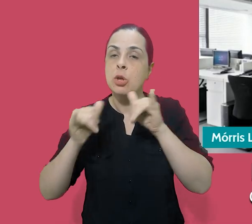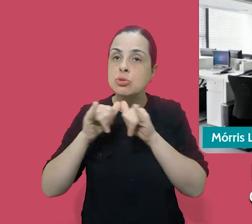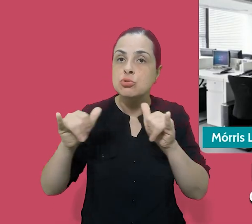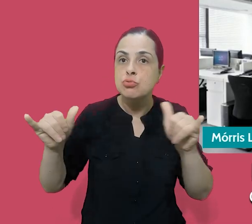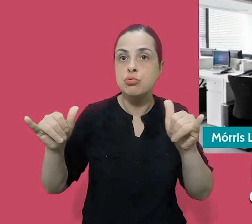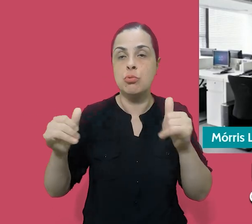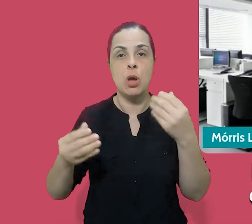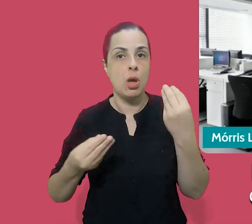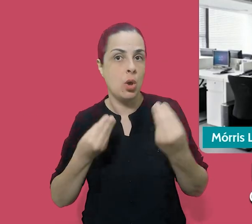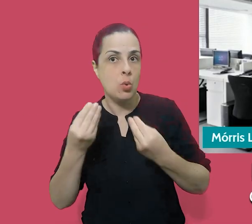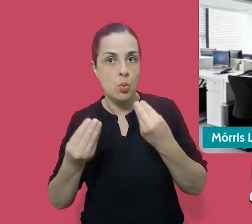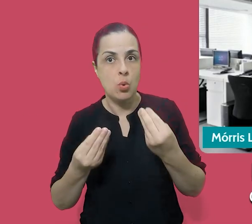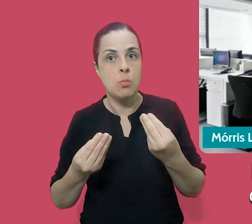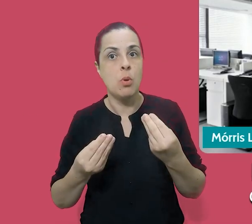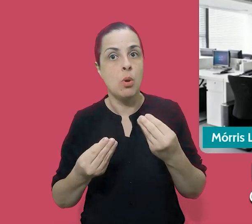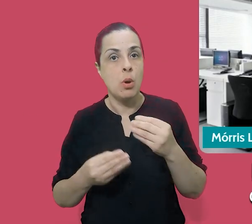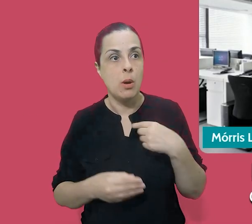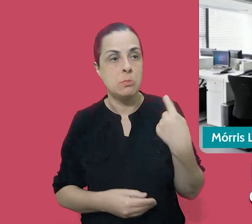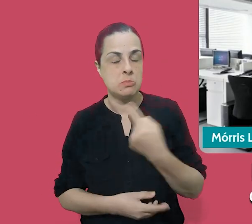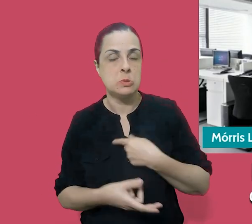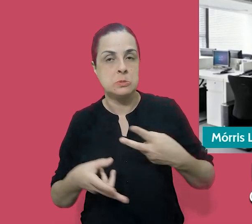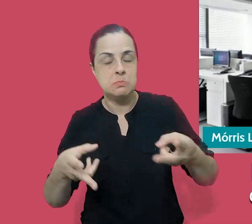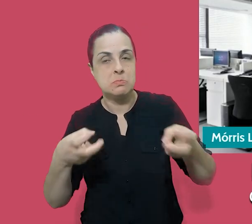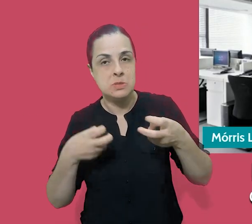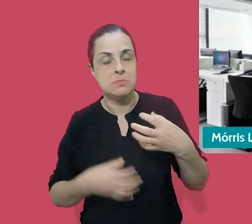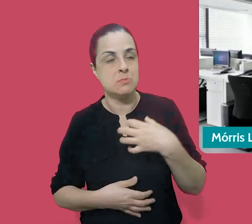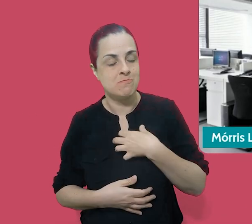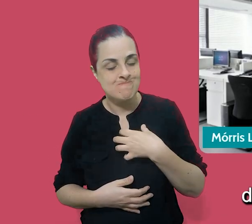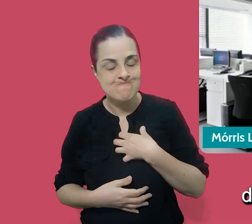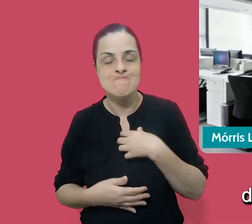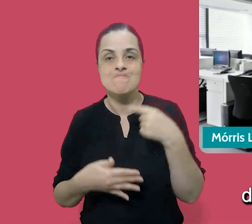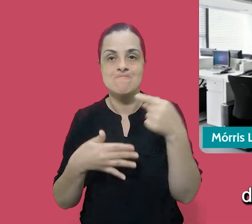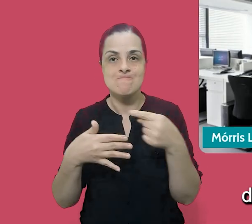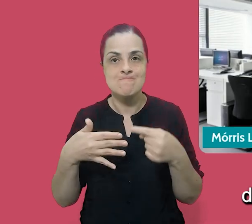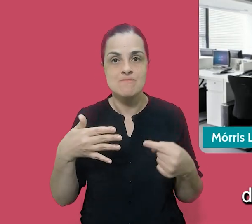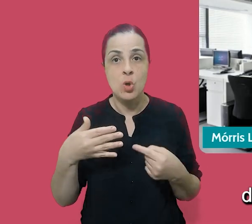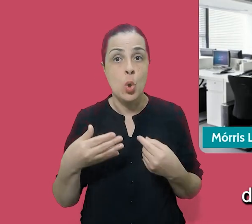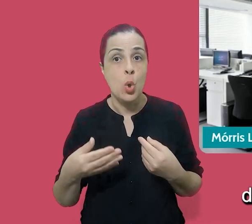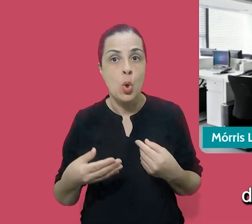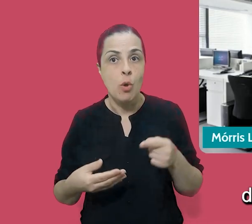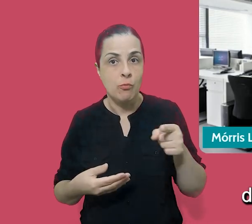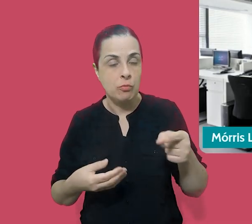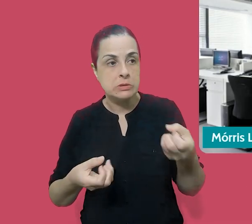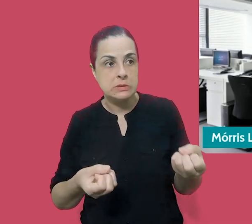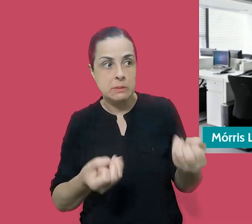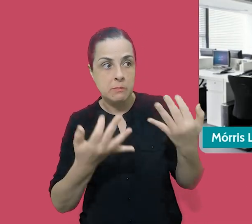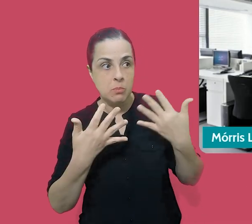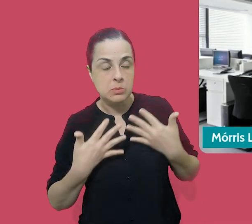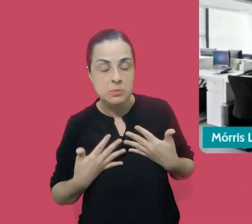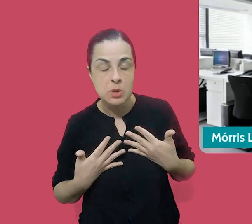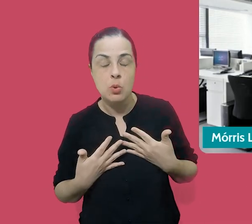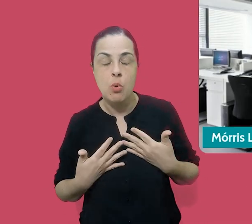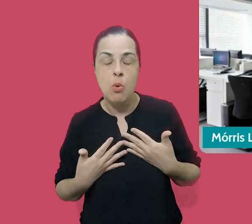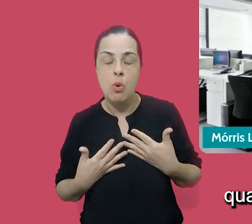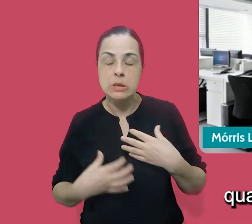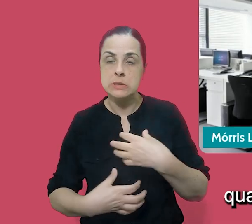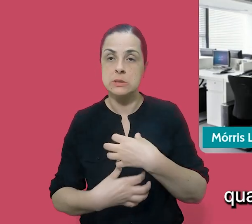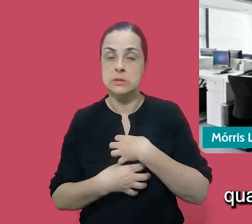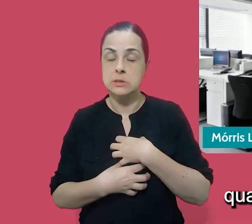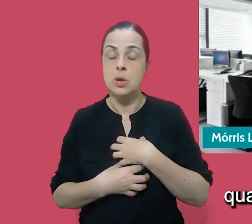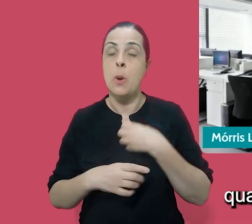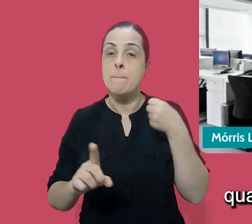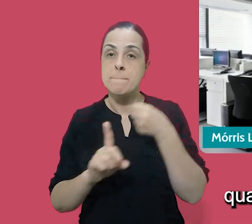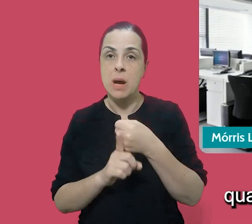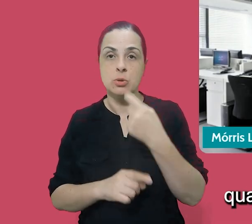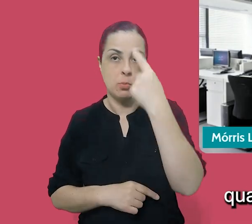né? E é muito sintomático, né? O que você traz, assim, do perfil das pessoas com, vamos dizer assim,